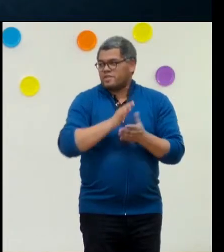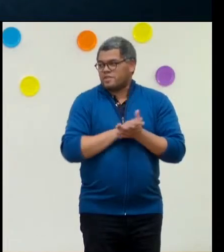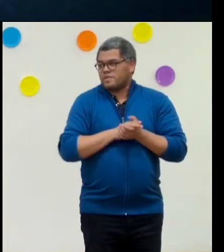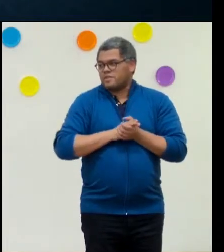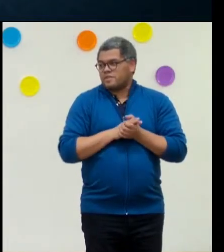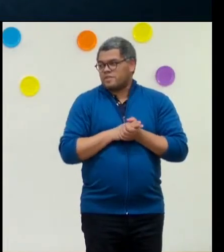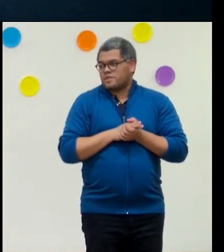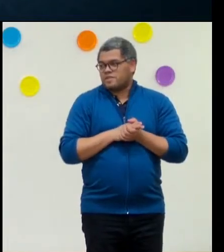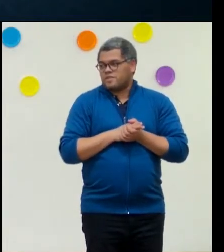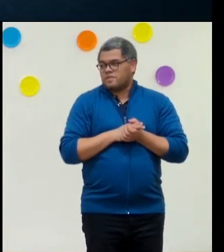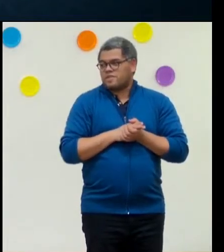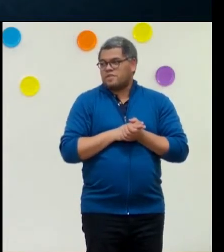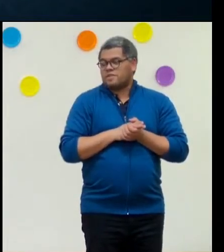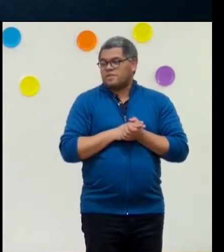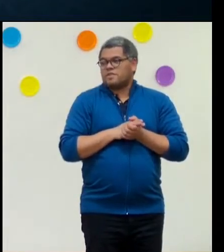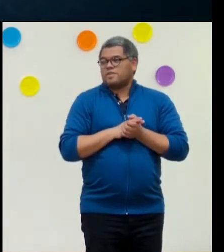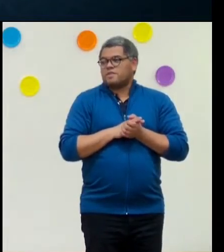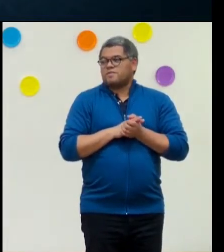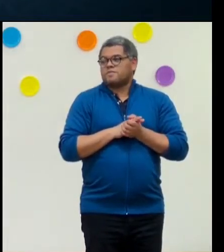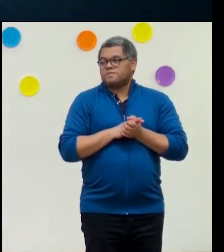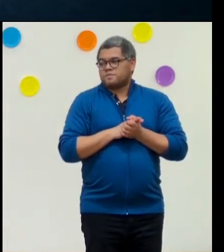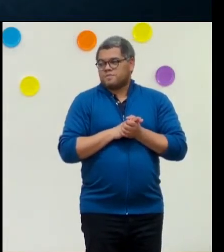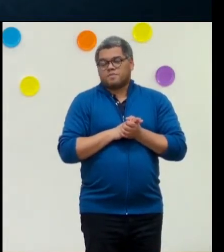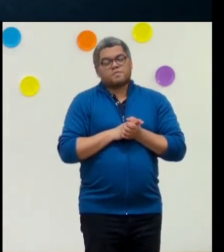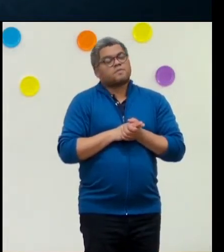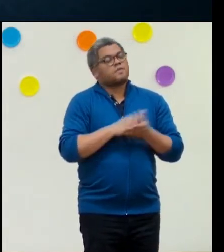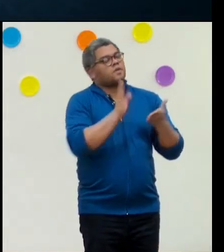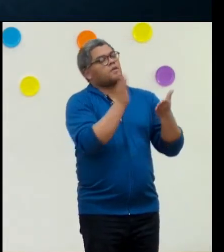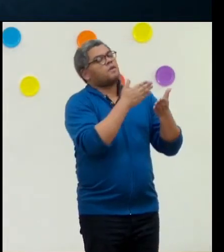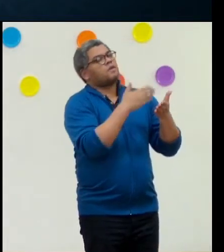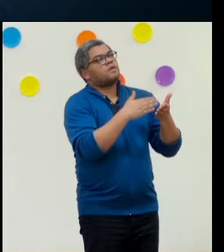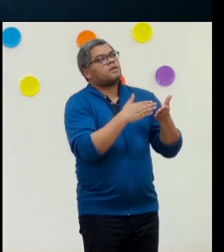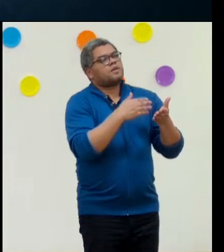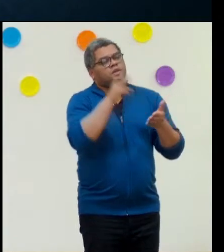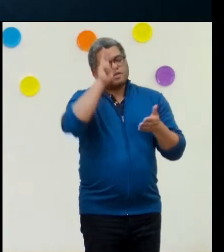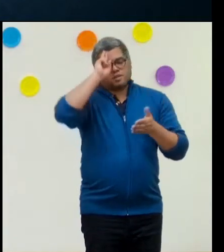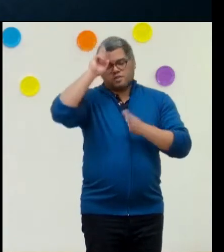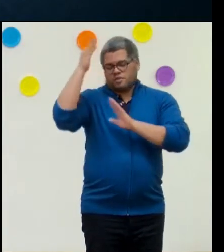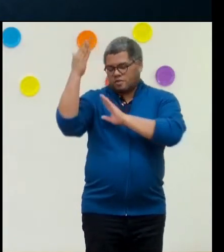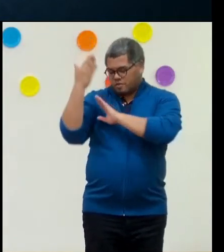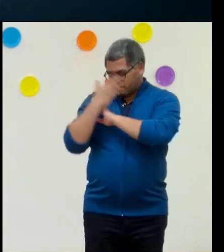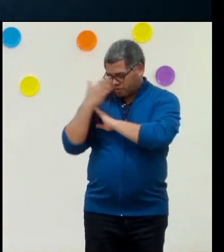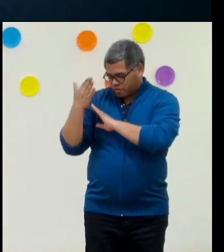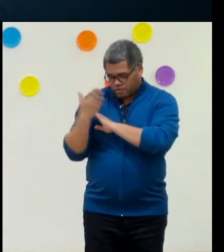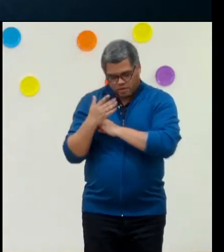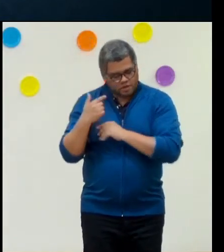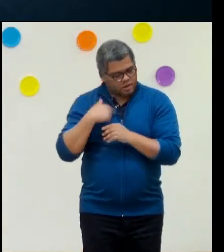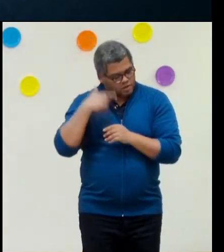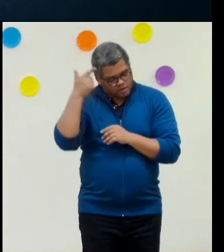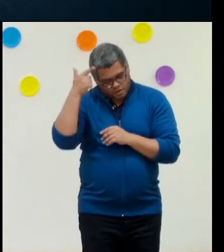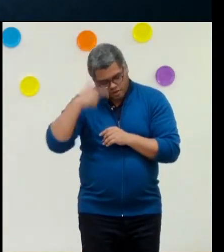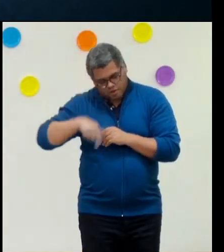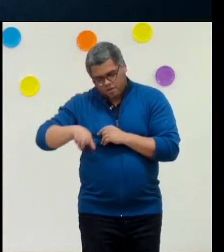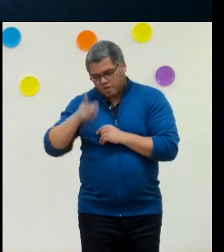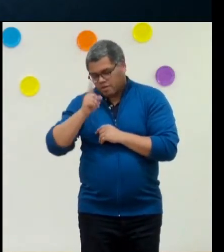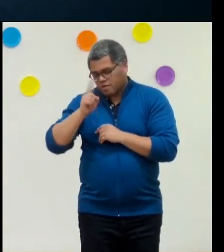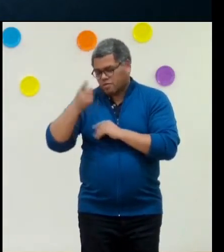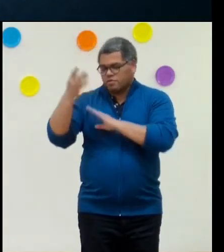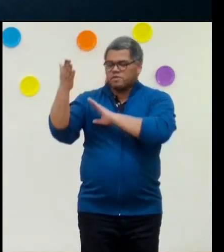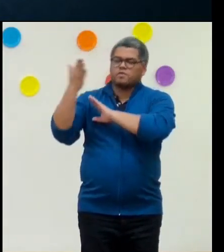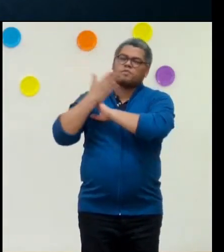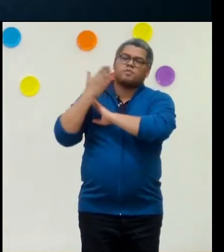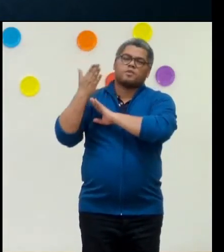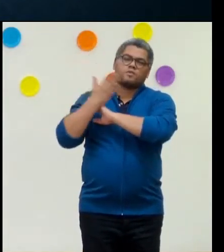Ótima hora para você exercitar isso. Passou o exemplar, Senhor, me ajuda. Senhor, eu não consigo, Espírito Santo de Deus me